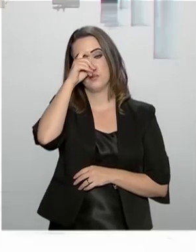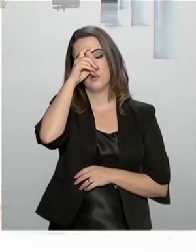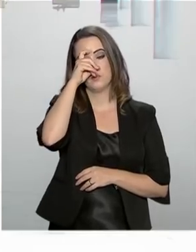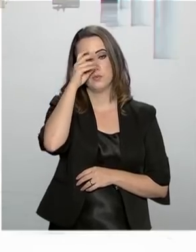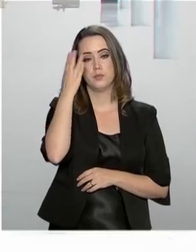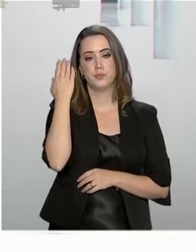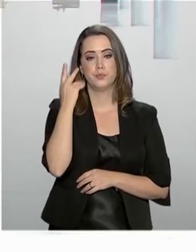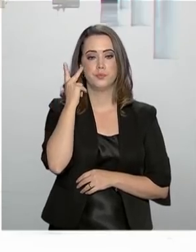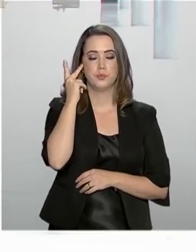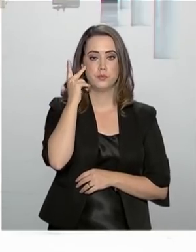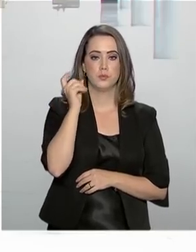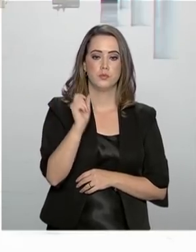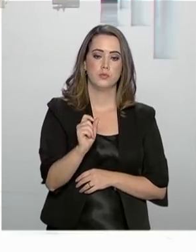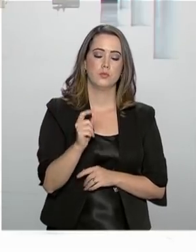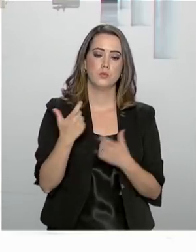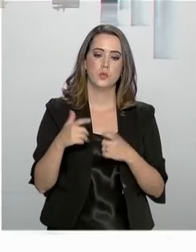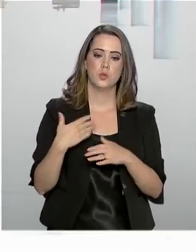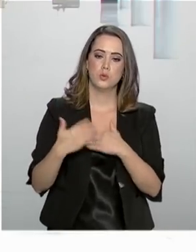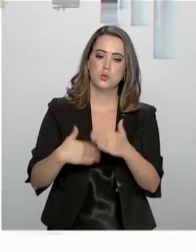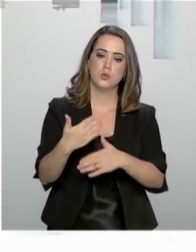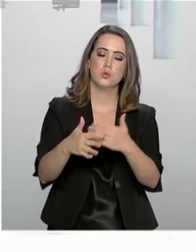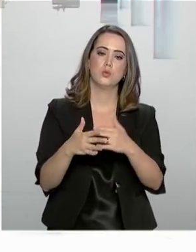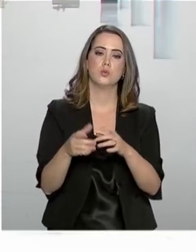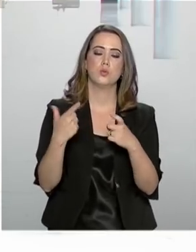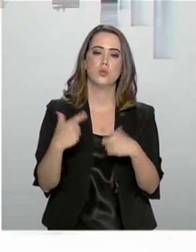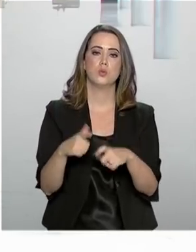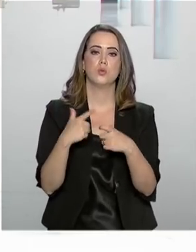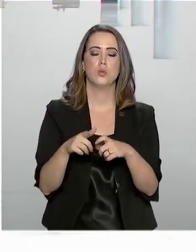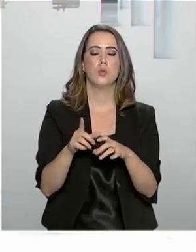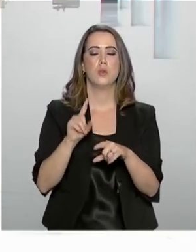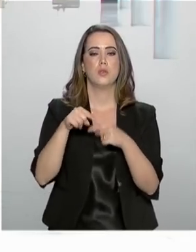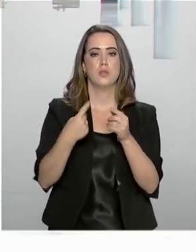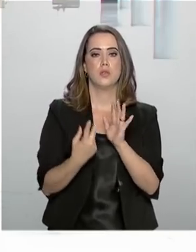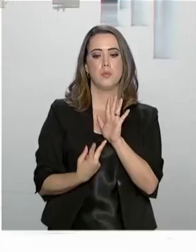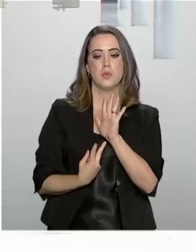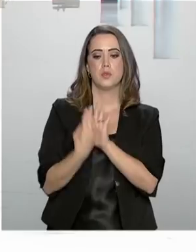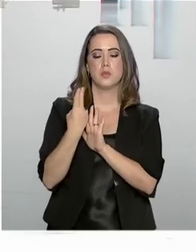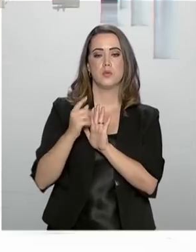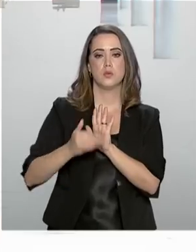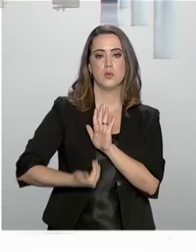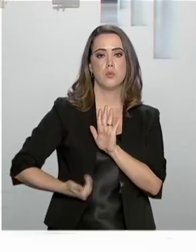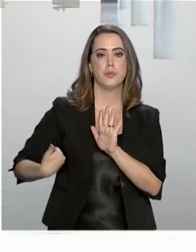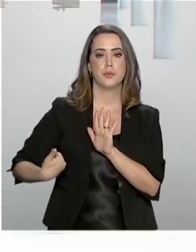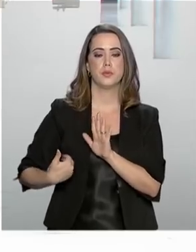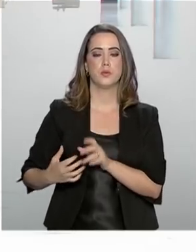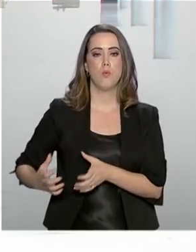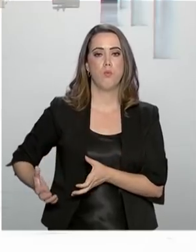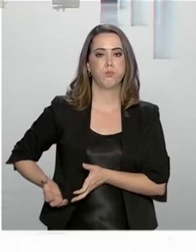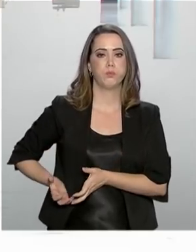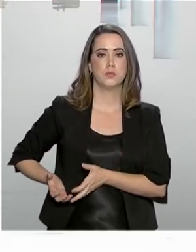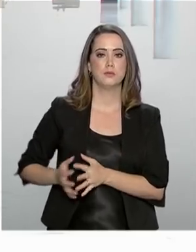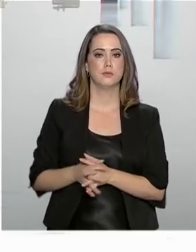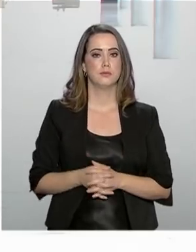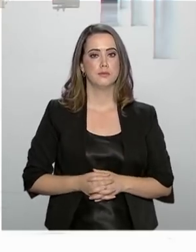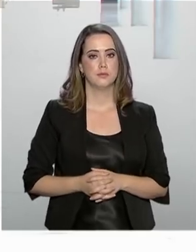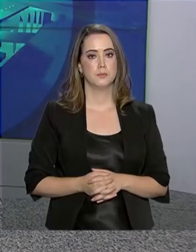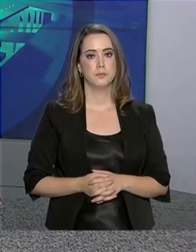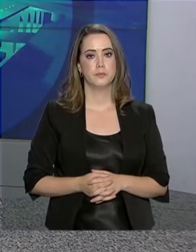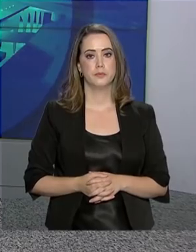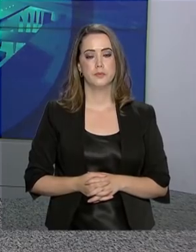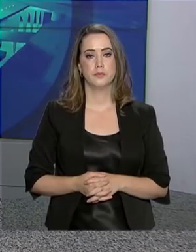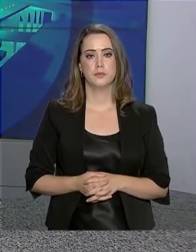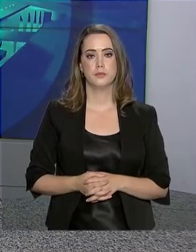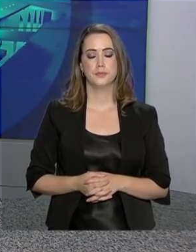Einstein em São Paulo onde segue internado após cirurgia de retirada da bolsa de colostomia